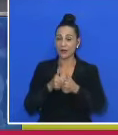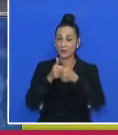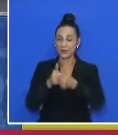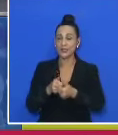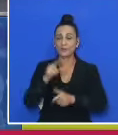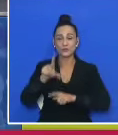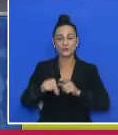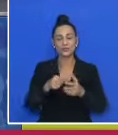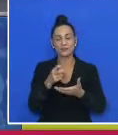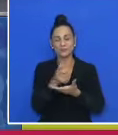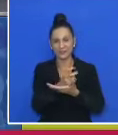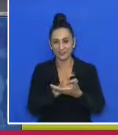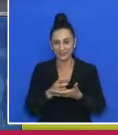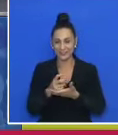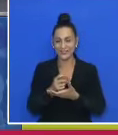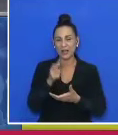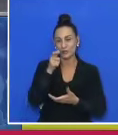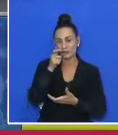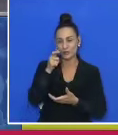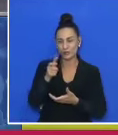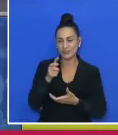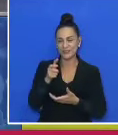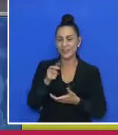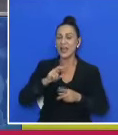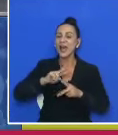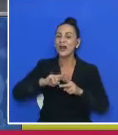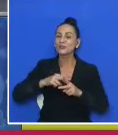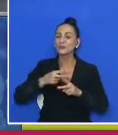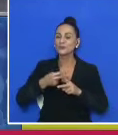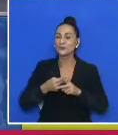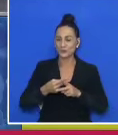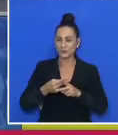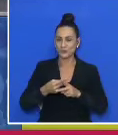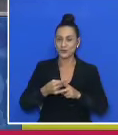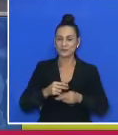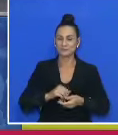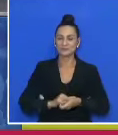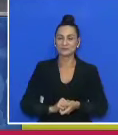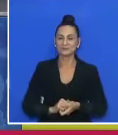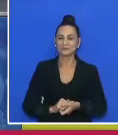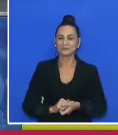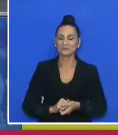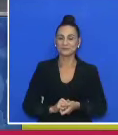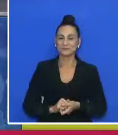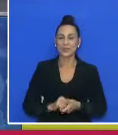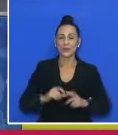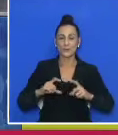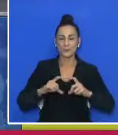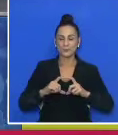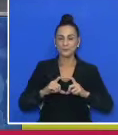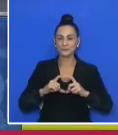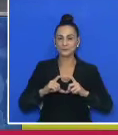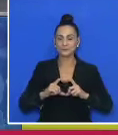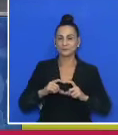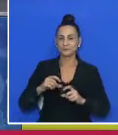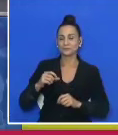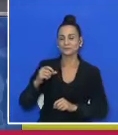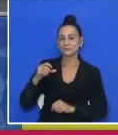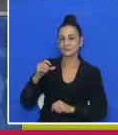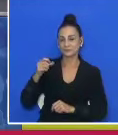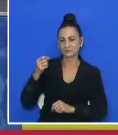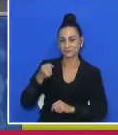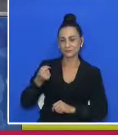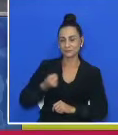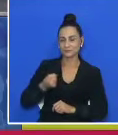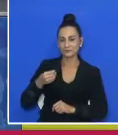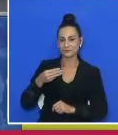o sorteio da quina. Agora você conferindo dupla Sena. Bola branca, número 30. Branca,